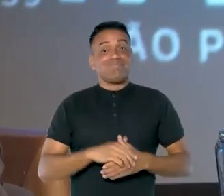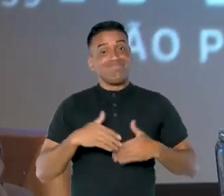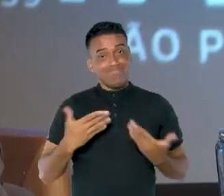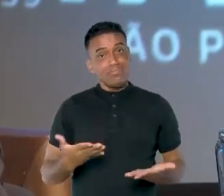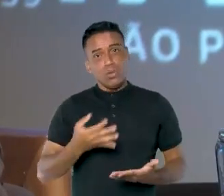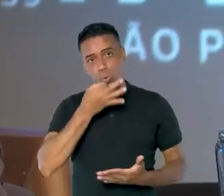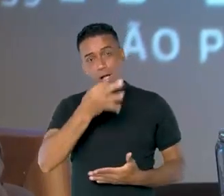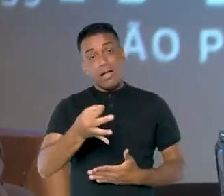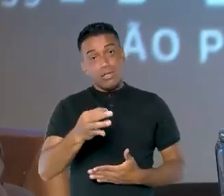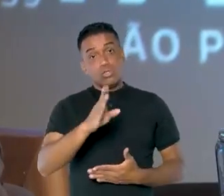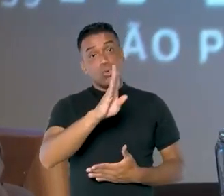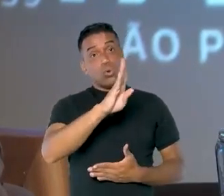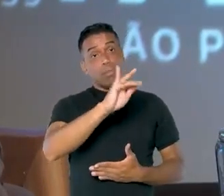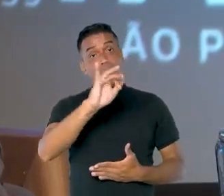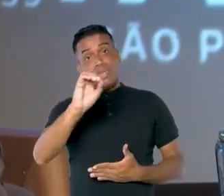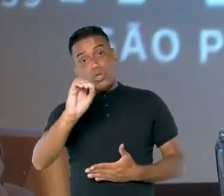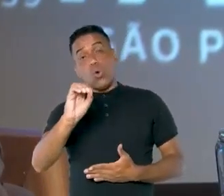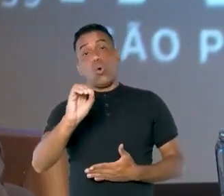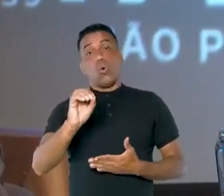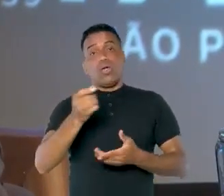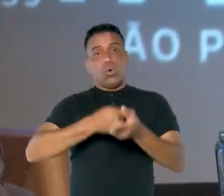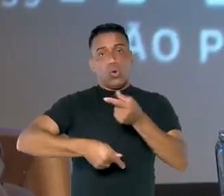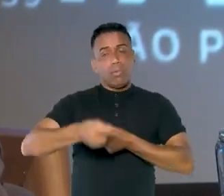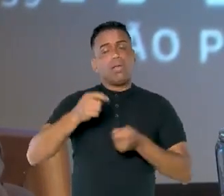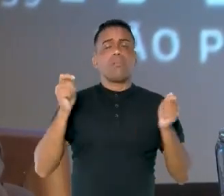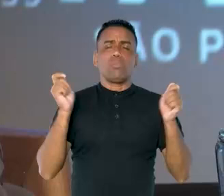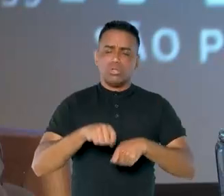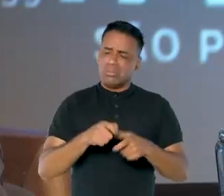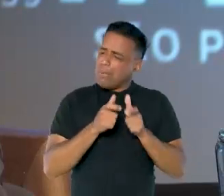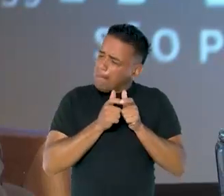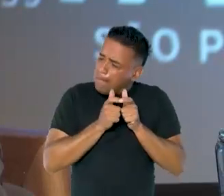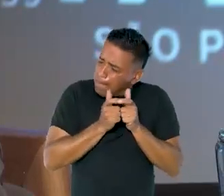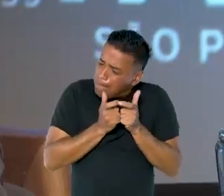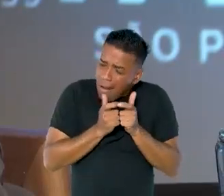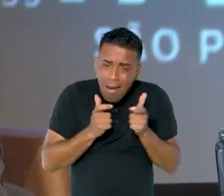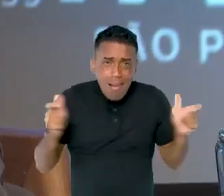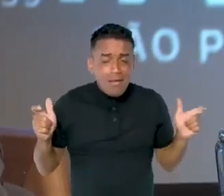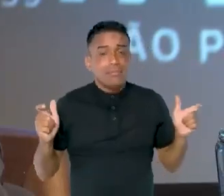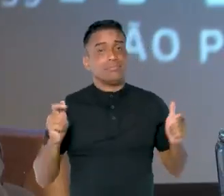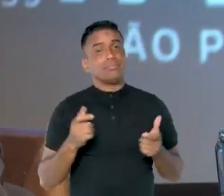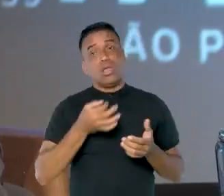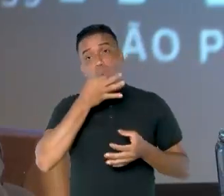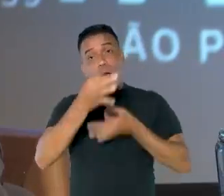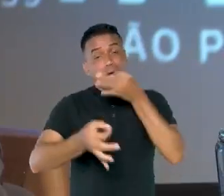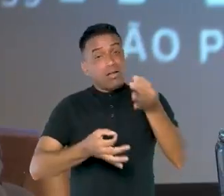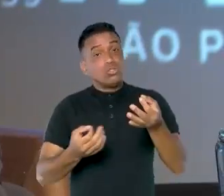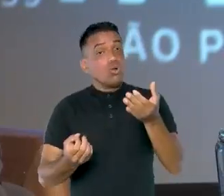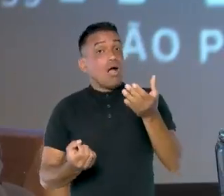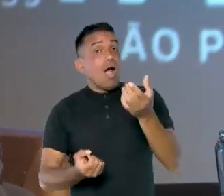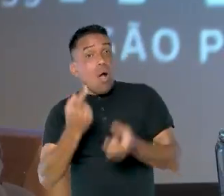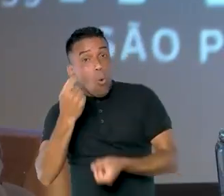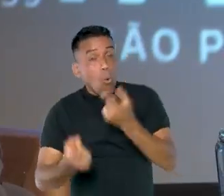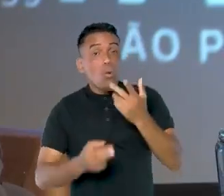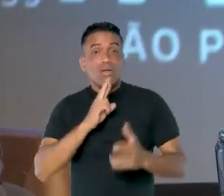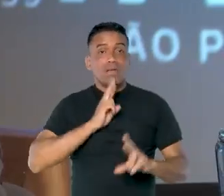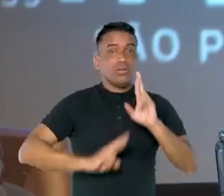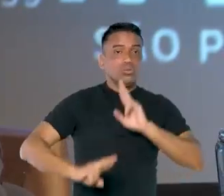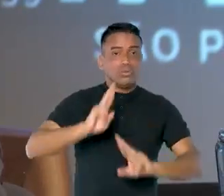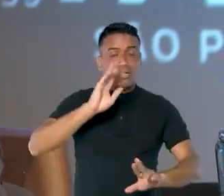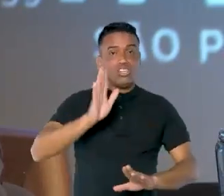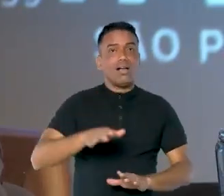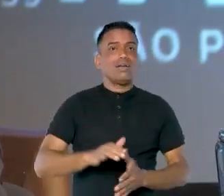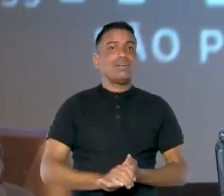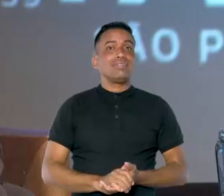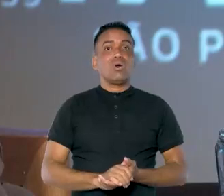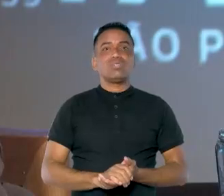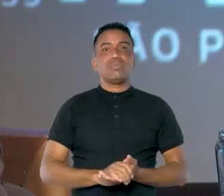que a bioeconomia é uma possibilidade muito grande. Eu acho que alguns resultados já são grandes. O açaí, por